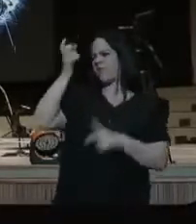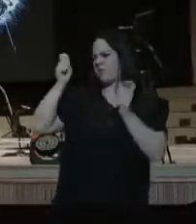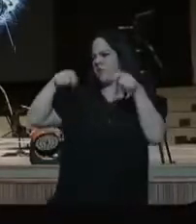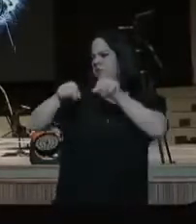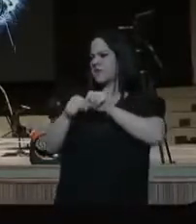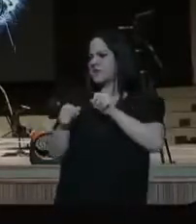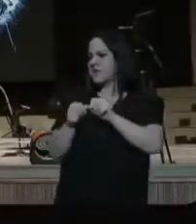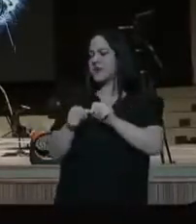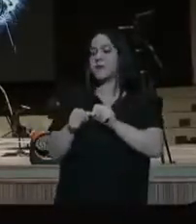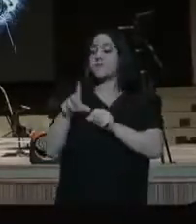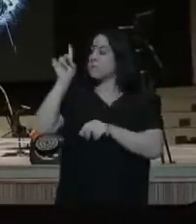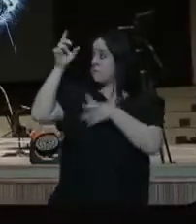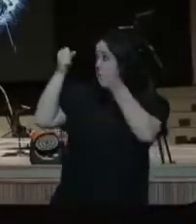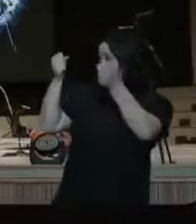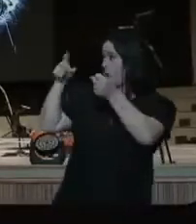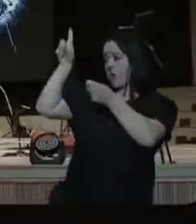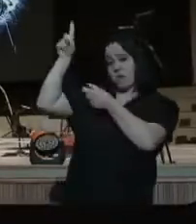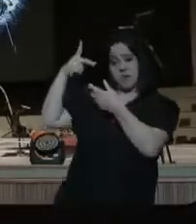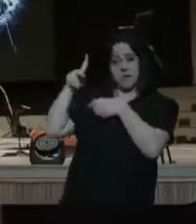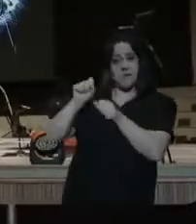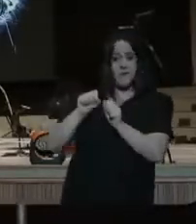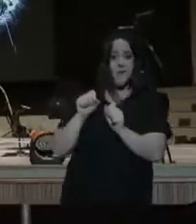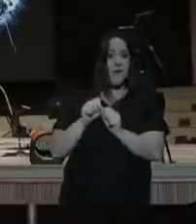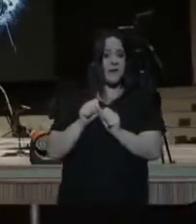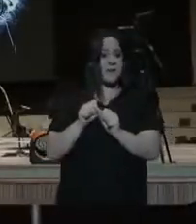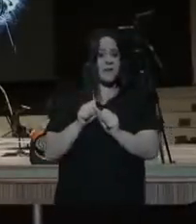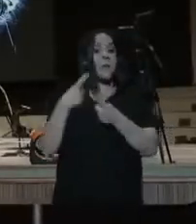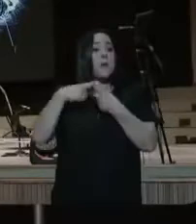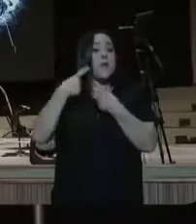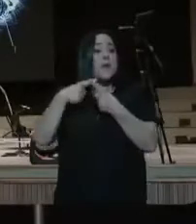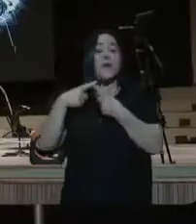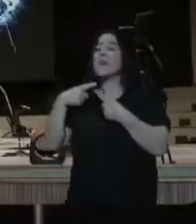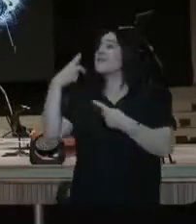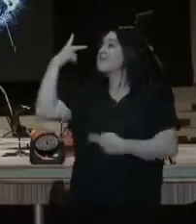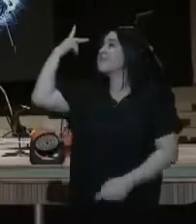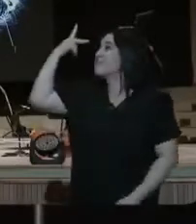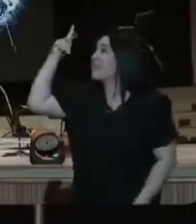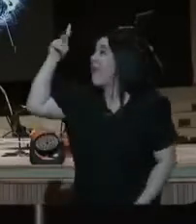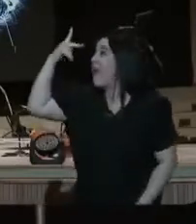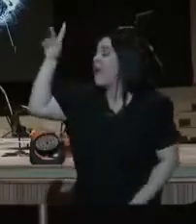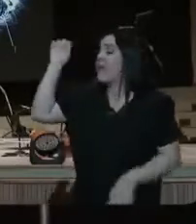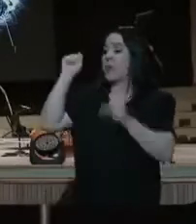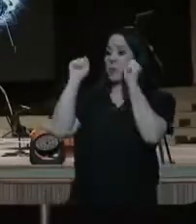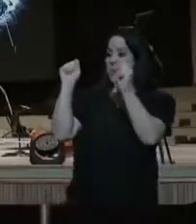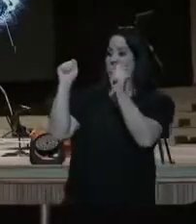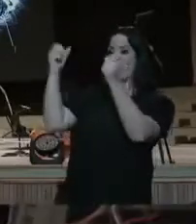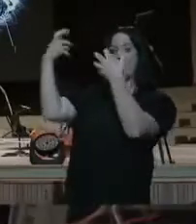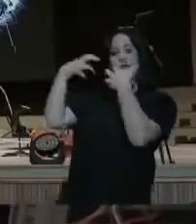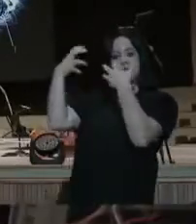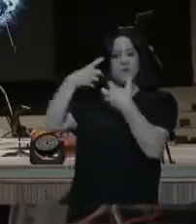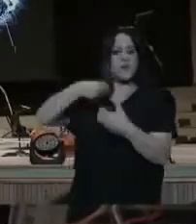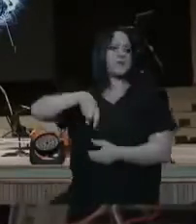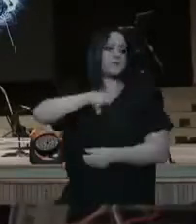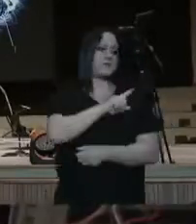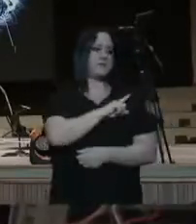ele é poderoso e é ele que faz porque segundo o poder dele que opere nós aleluia